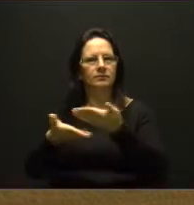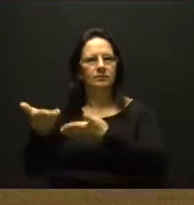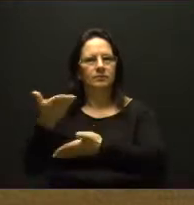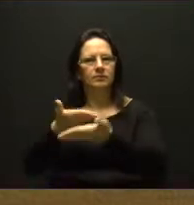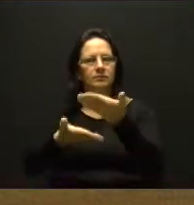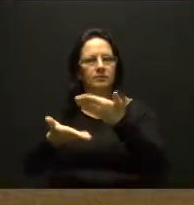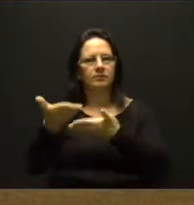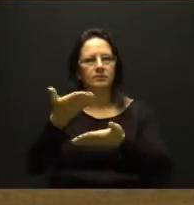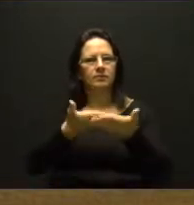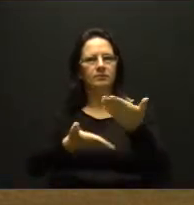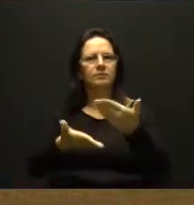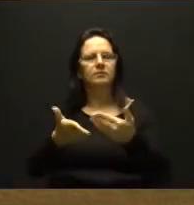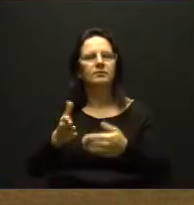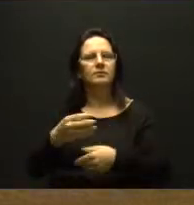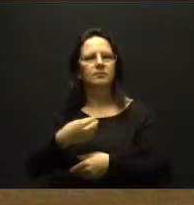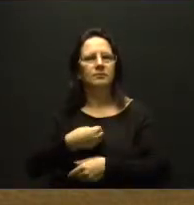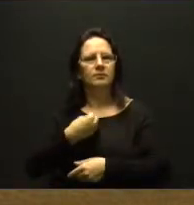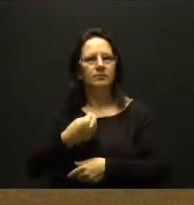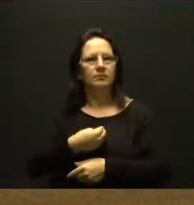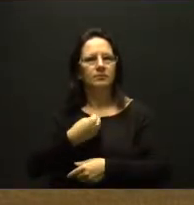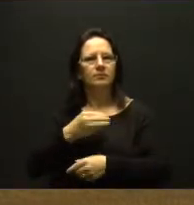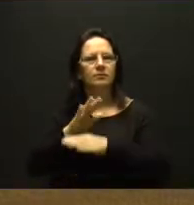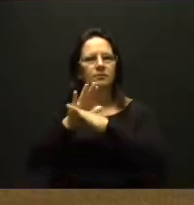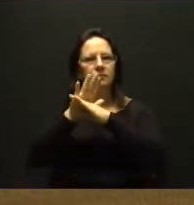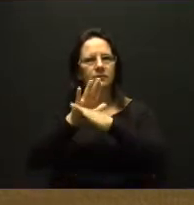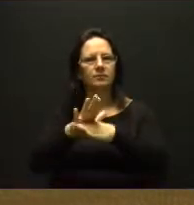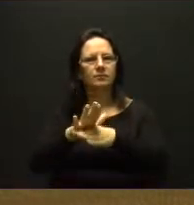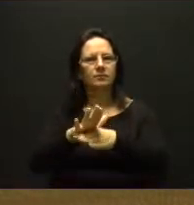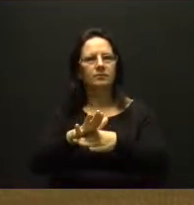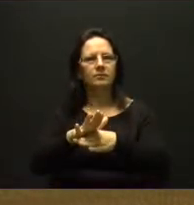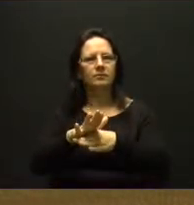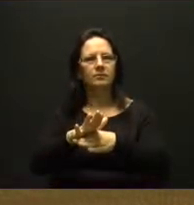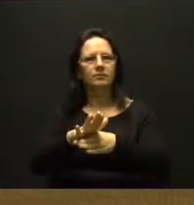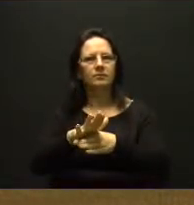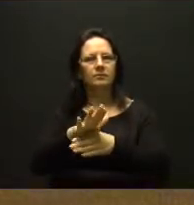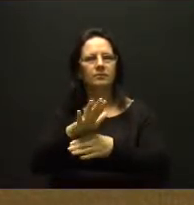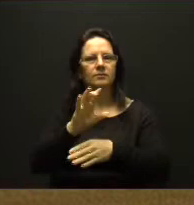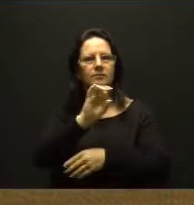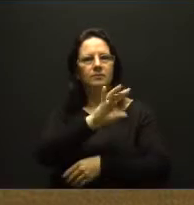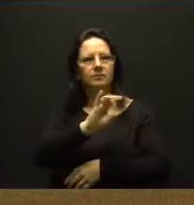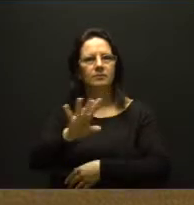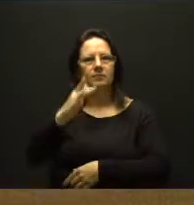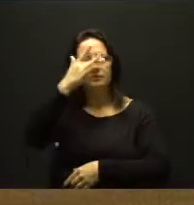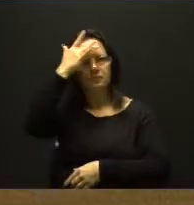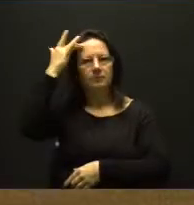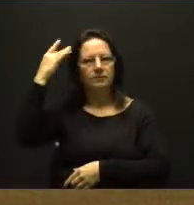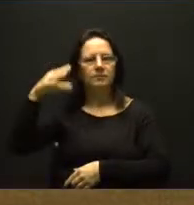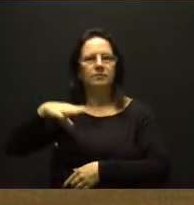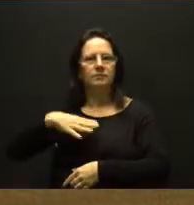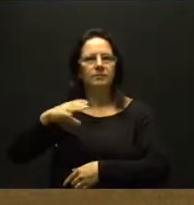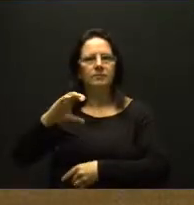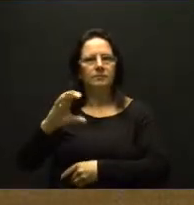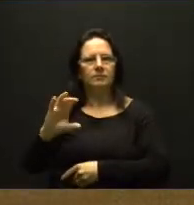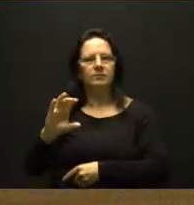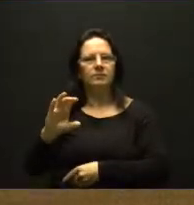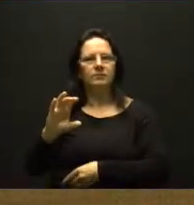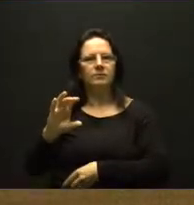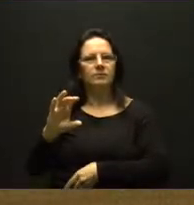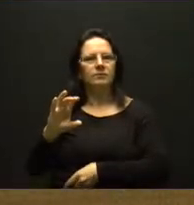corporação que tem da vida pela pela pelo munícipe seja lá